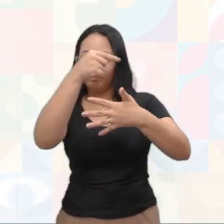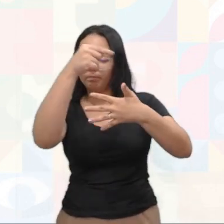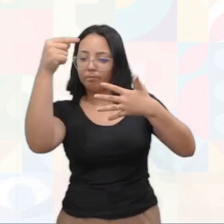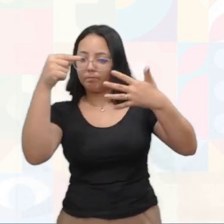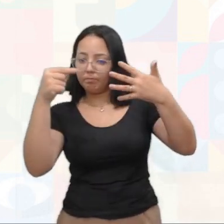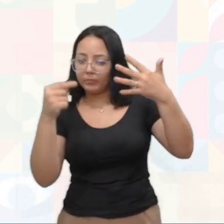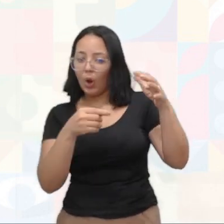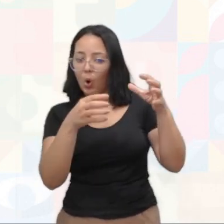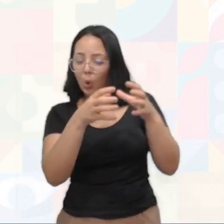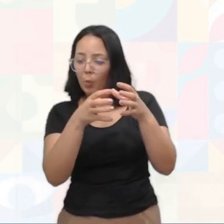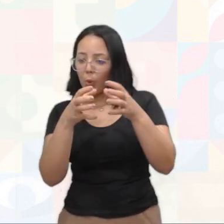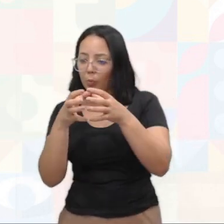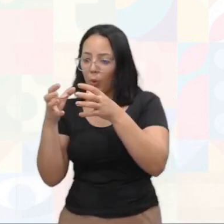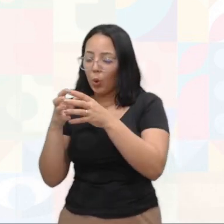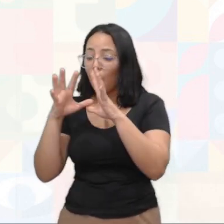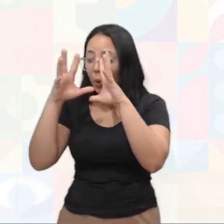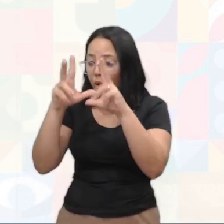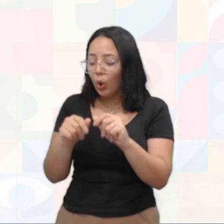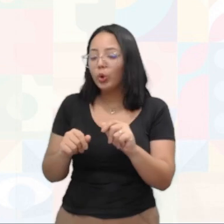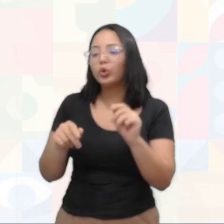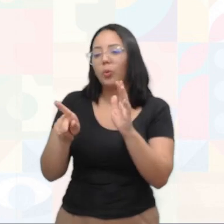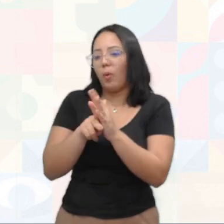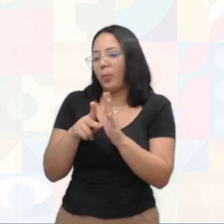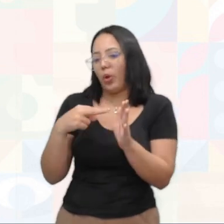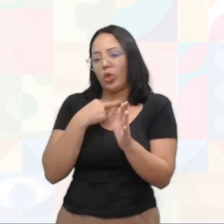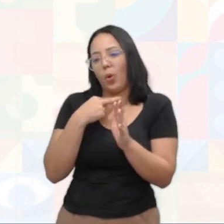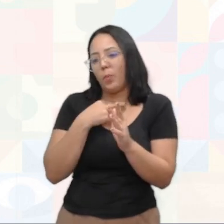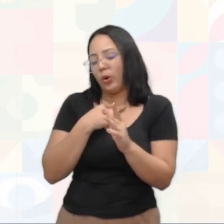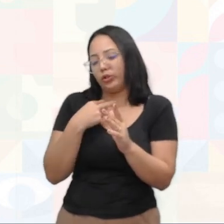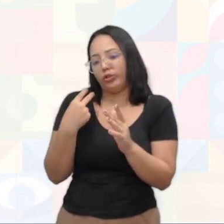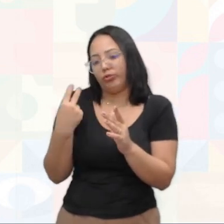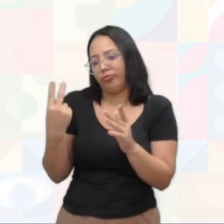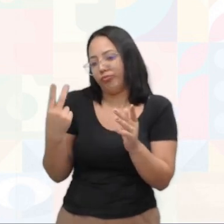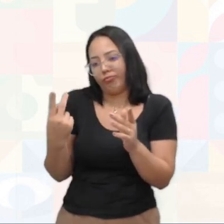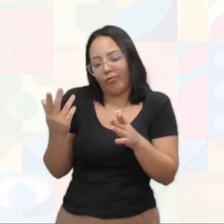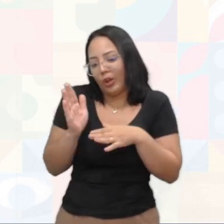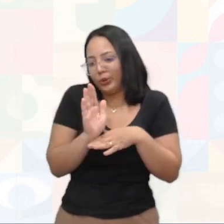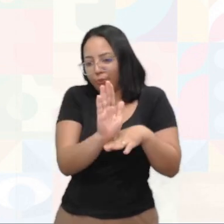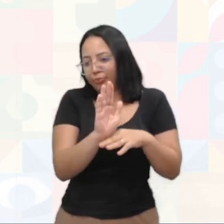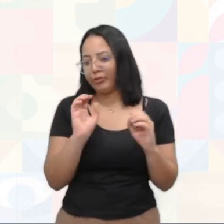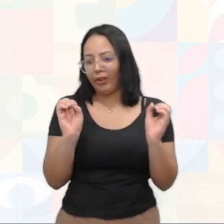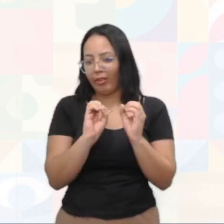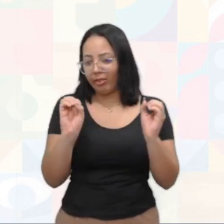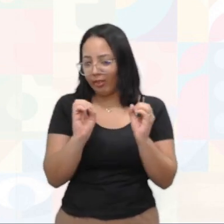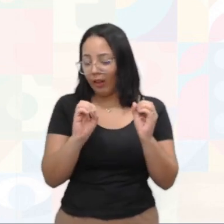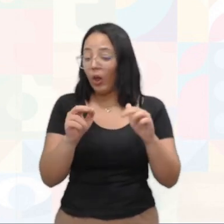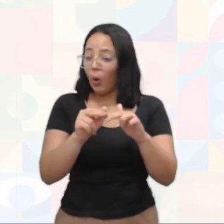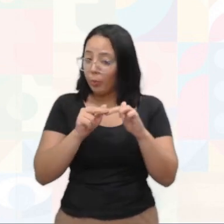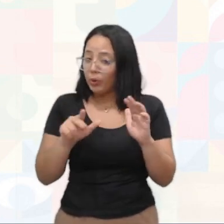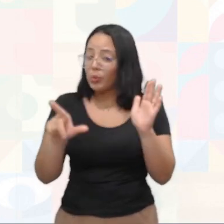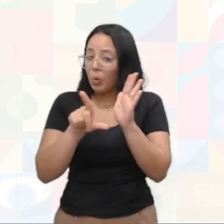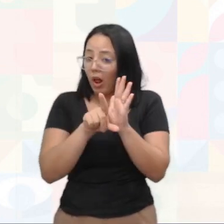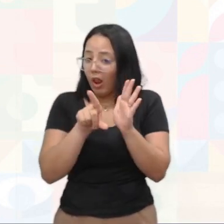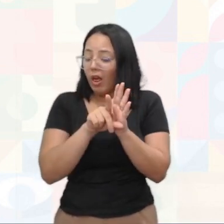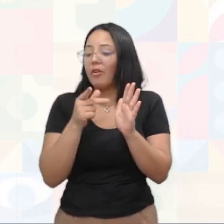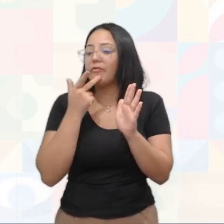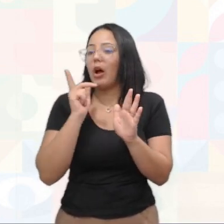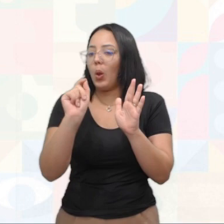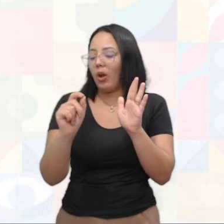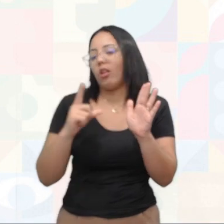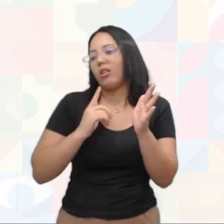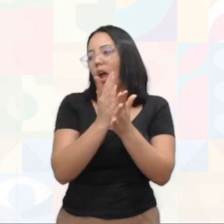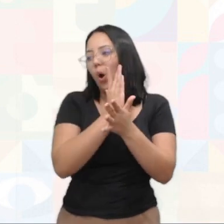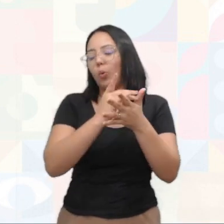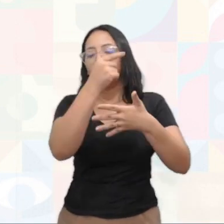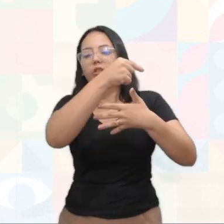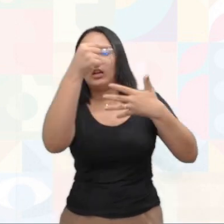Esse grupo, eles todos são incapacitados para prestar o socorro. Então, nesse caso, a legislação, ela dá essas exceções